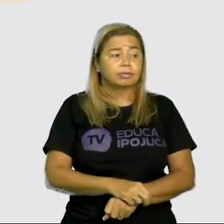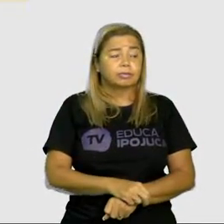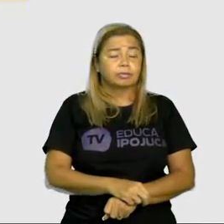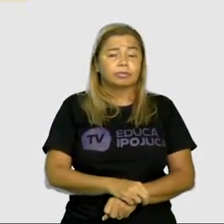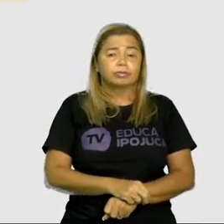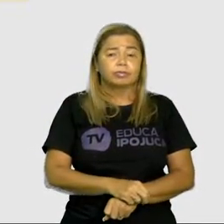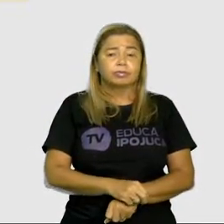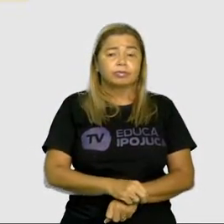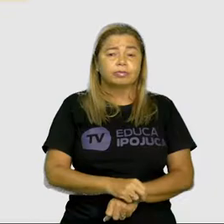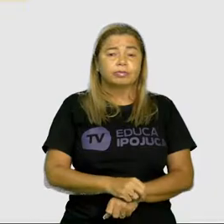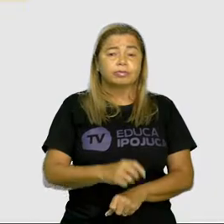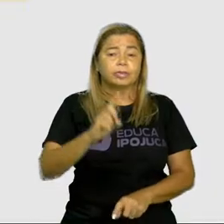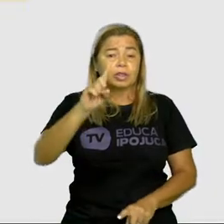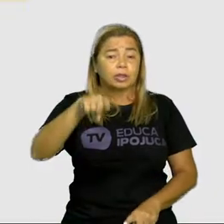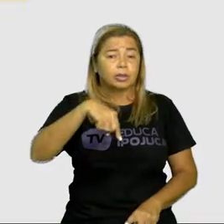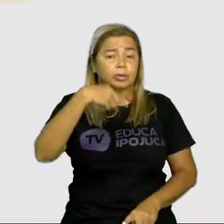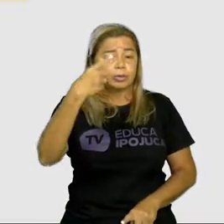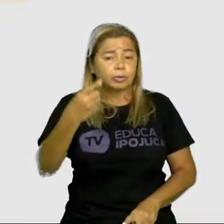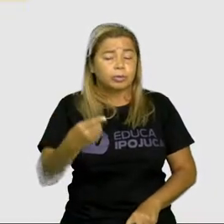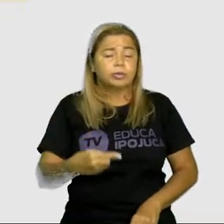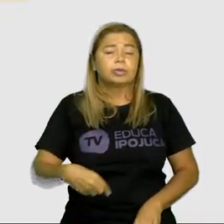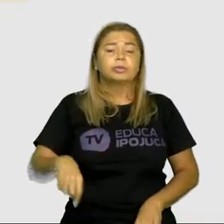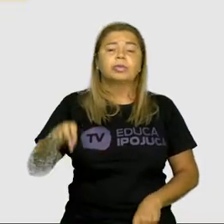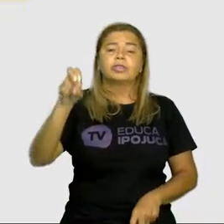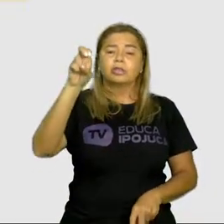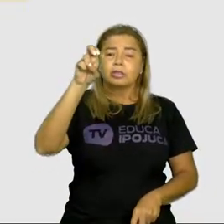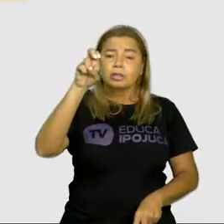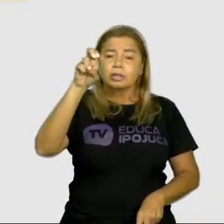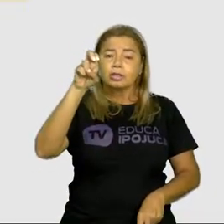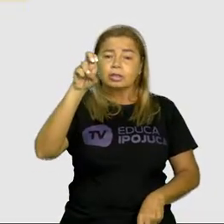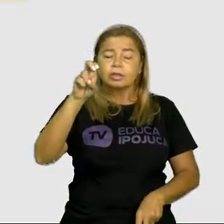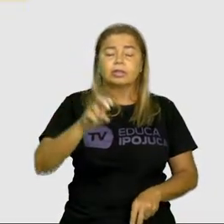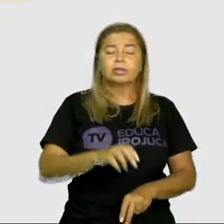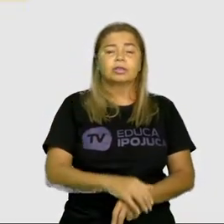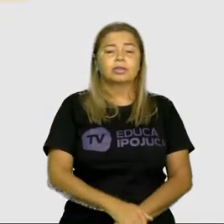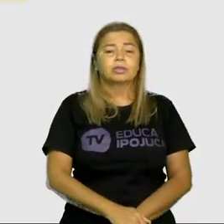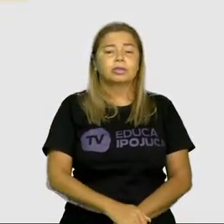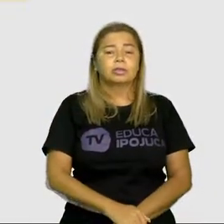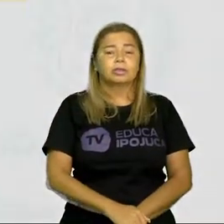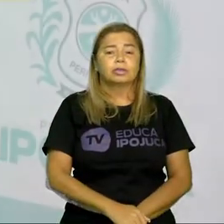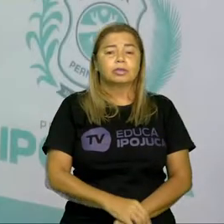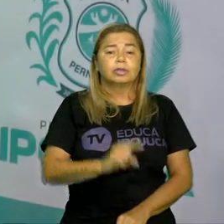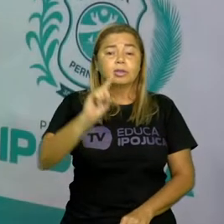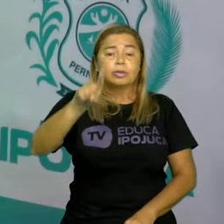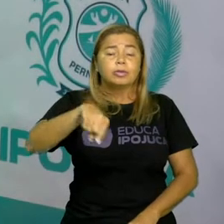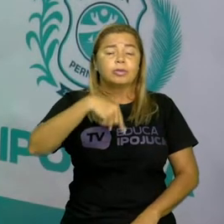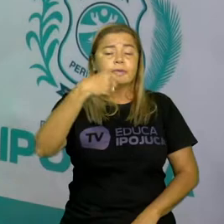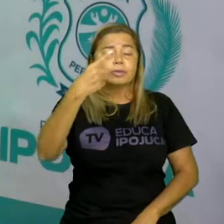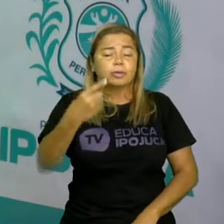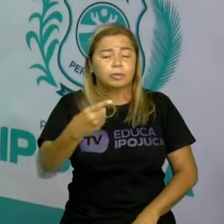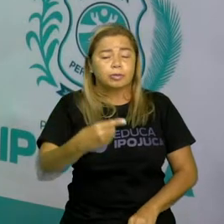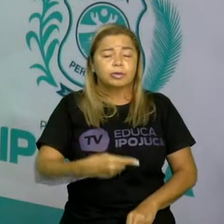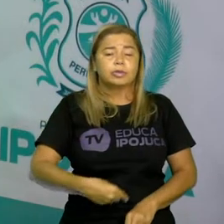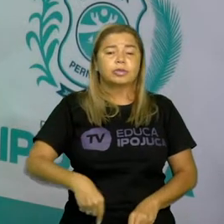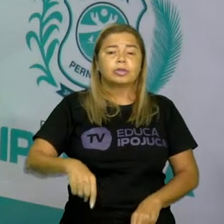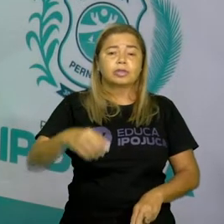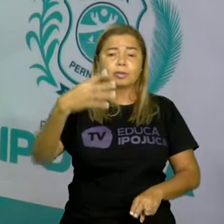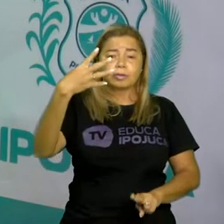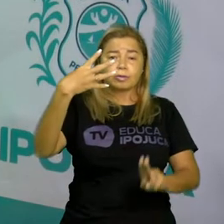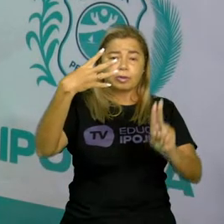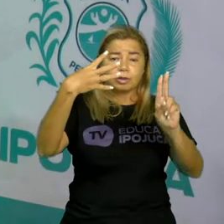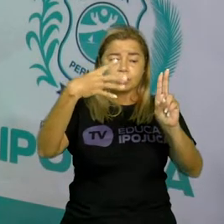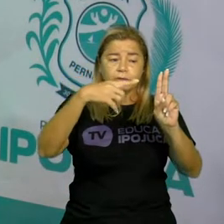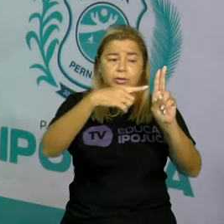O outro, dezena, mais 5 dedinhos. A centena, 4 dedinhos. E